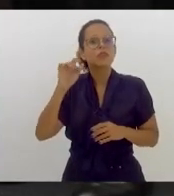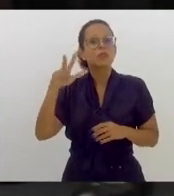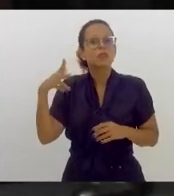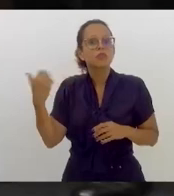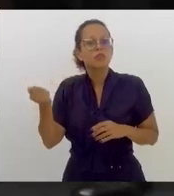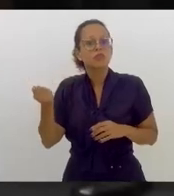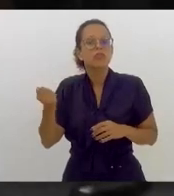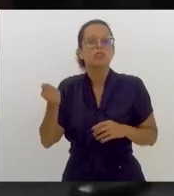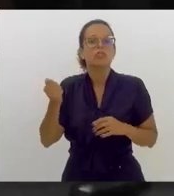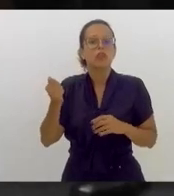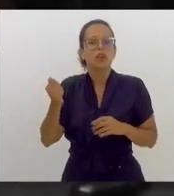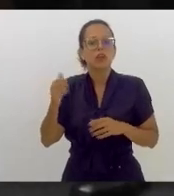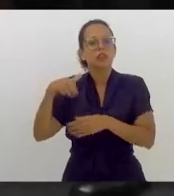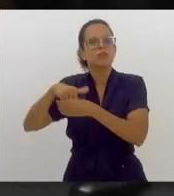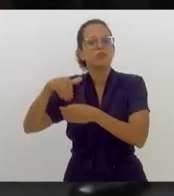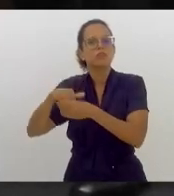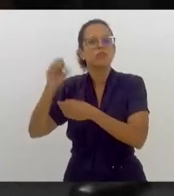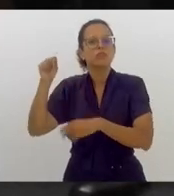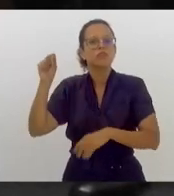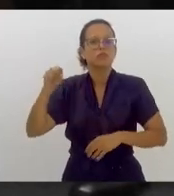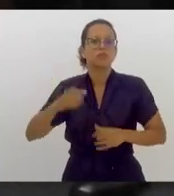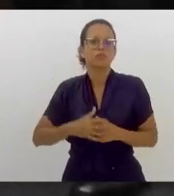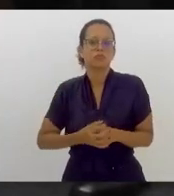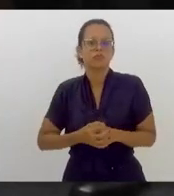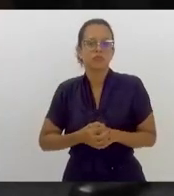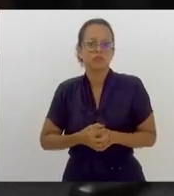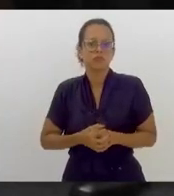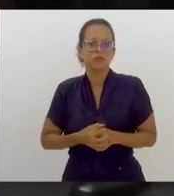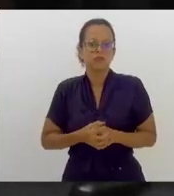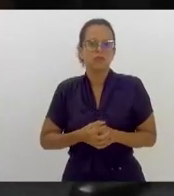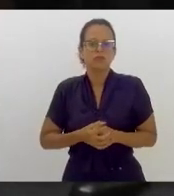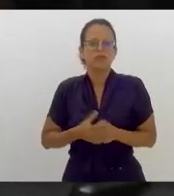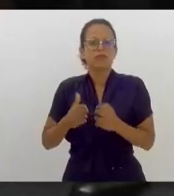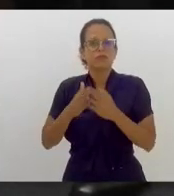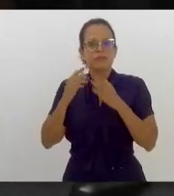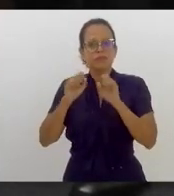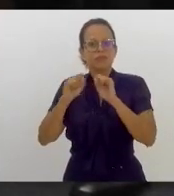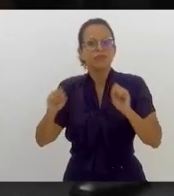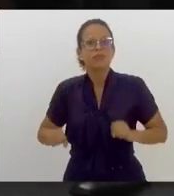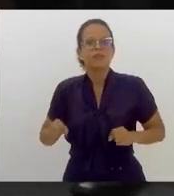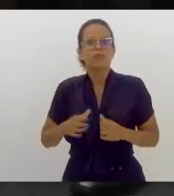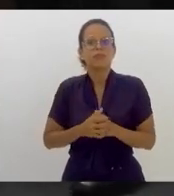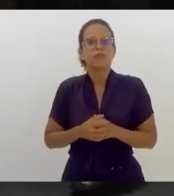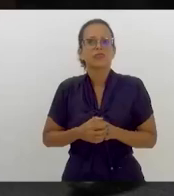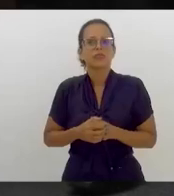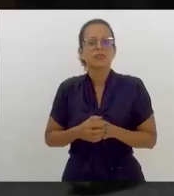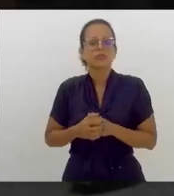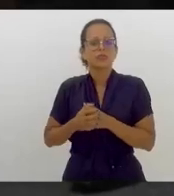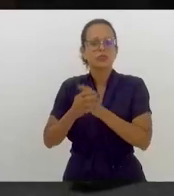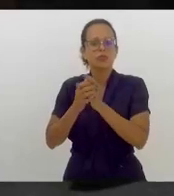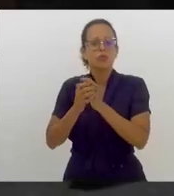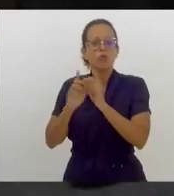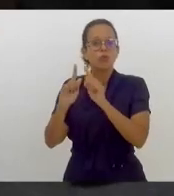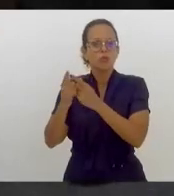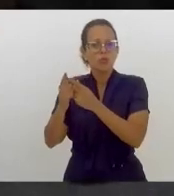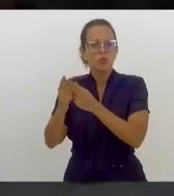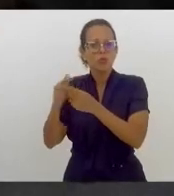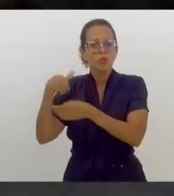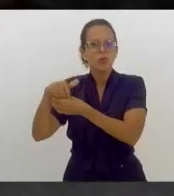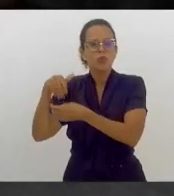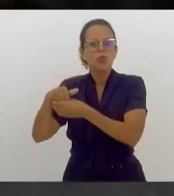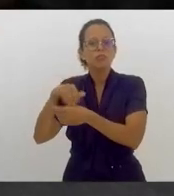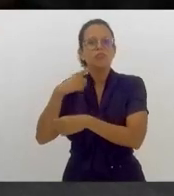grupo votação. Pede ela para votar, por favor, consegue no sistema. Não, tem um bocado de gente no grupo votação que não